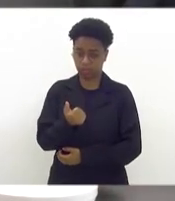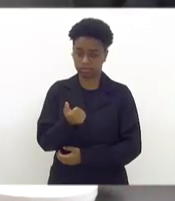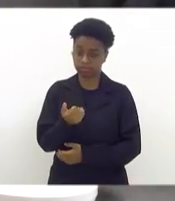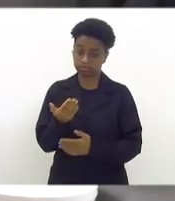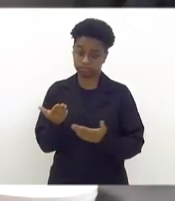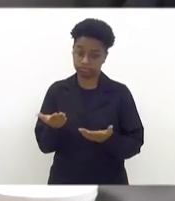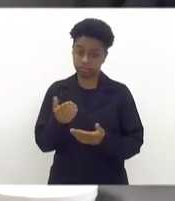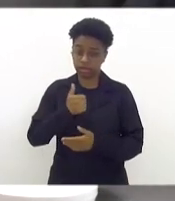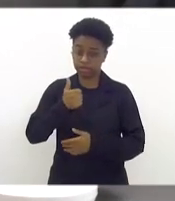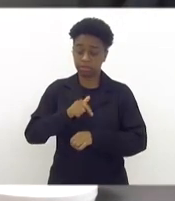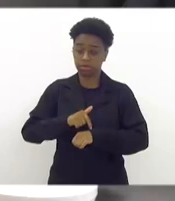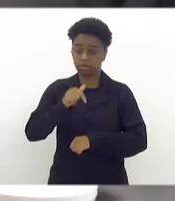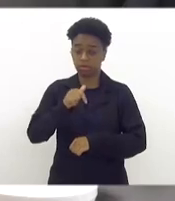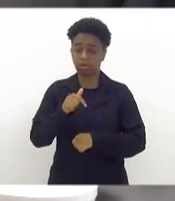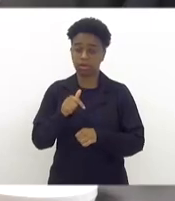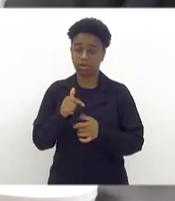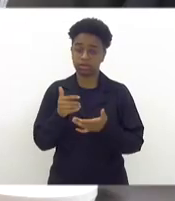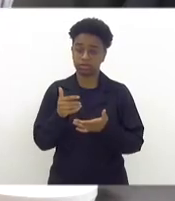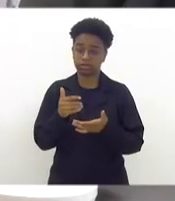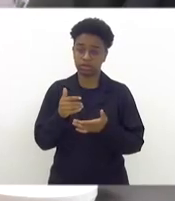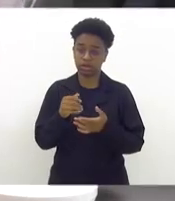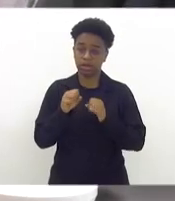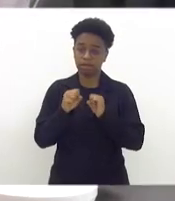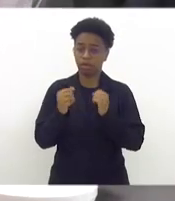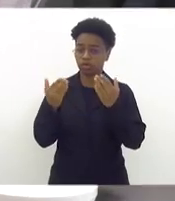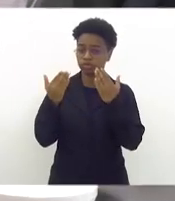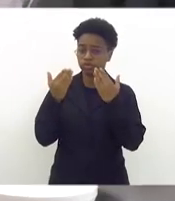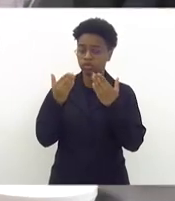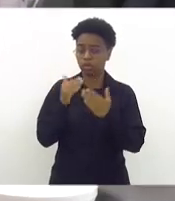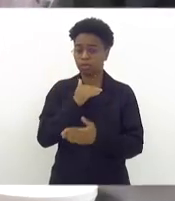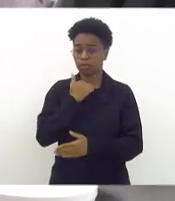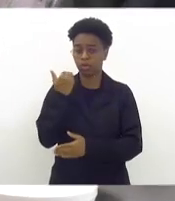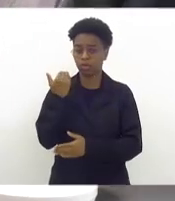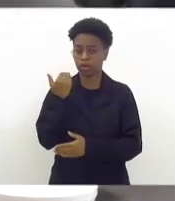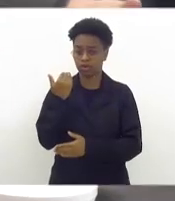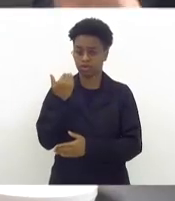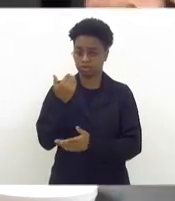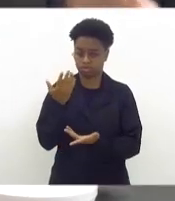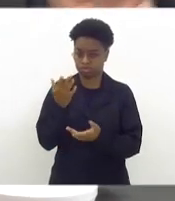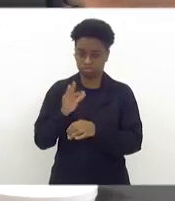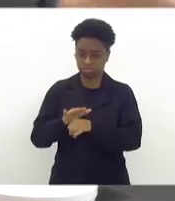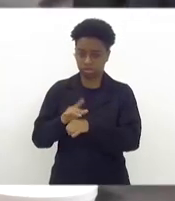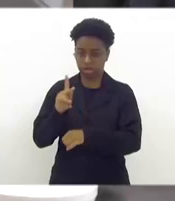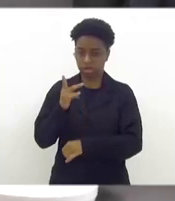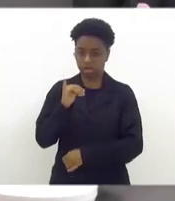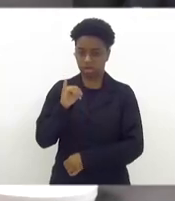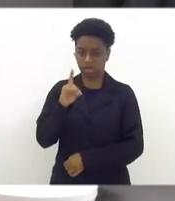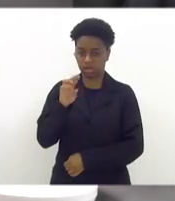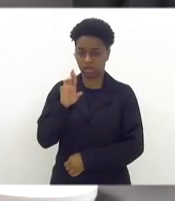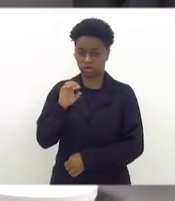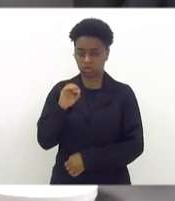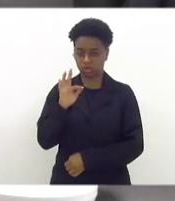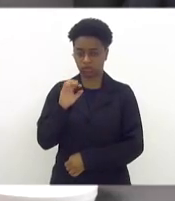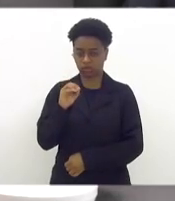primeiro momento, pode-se desconfiar que ele morreu de hidrofobia, dependendo dos